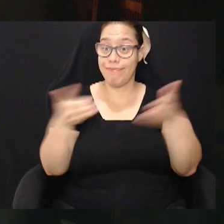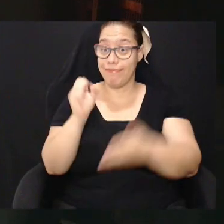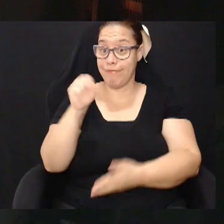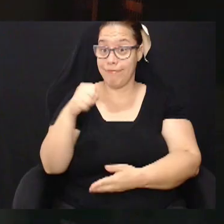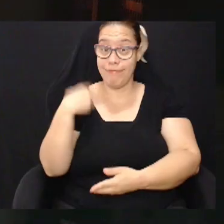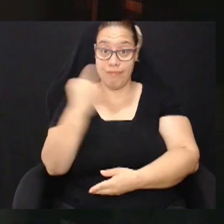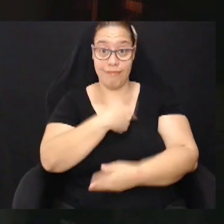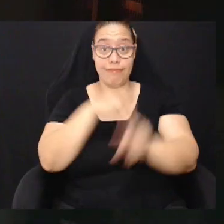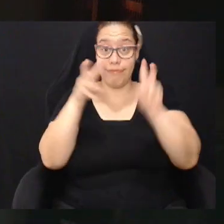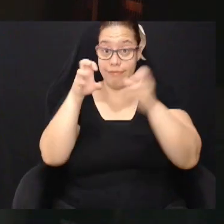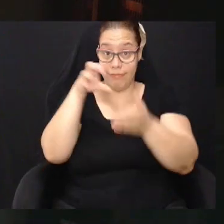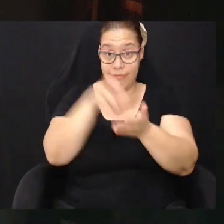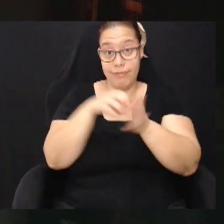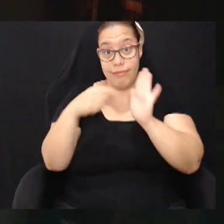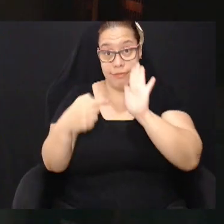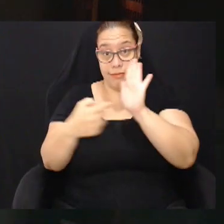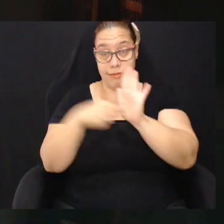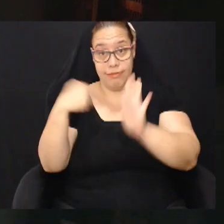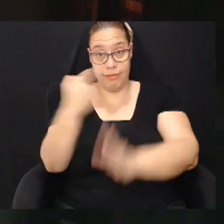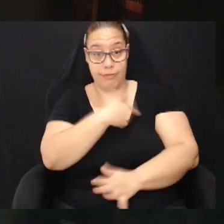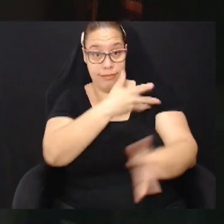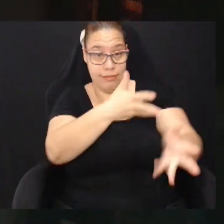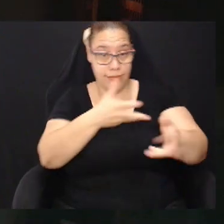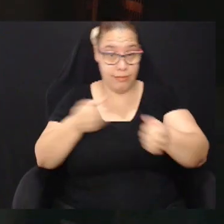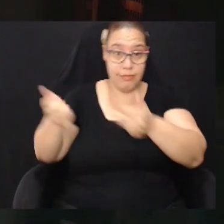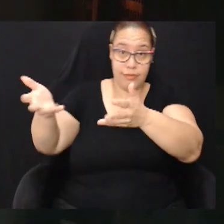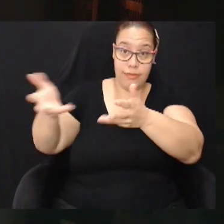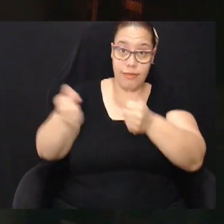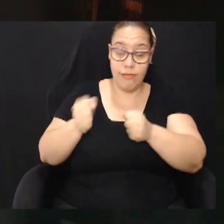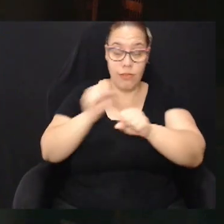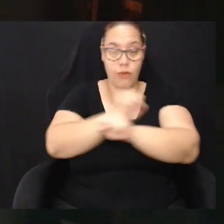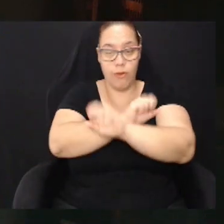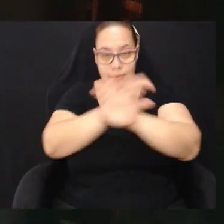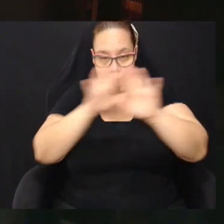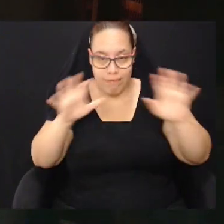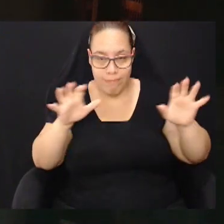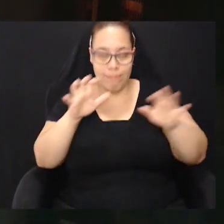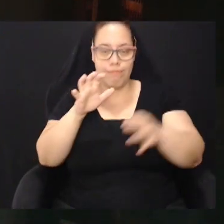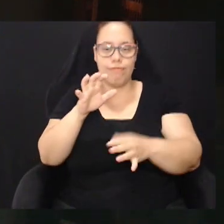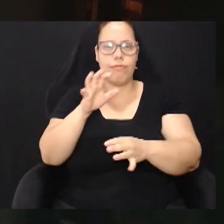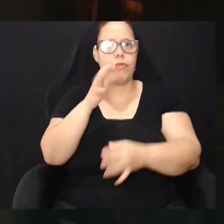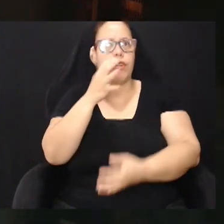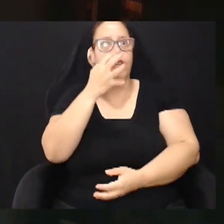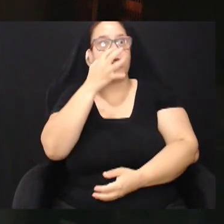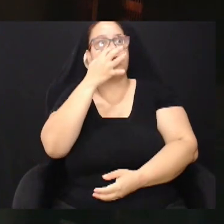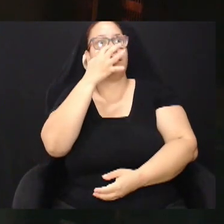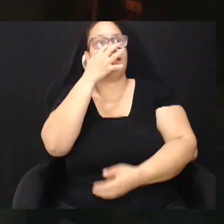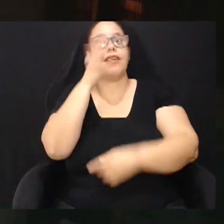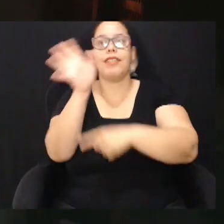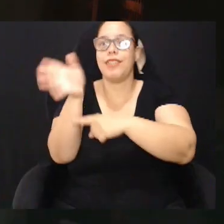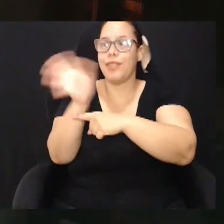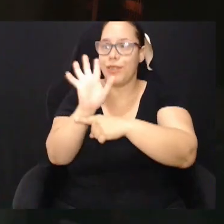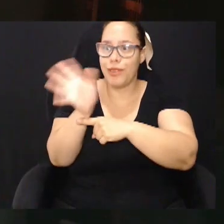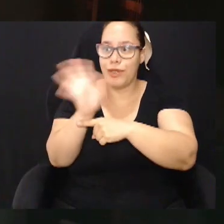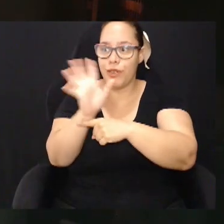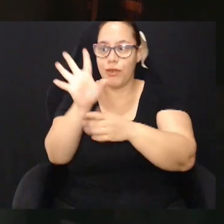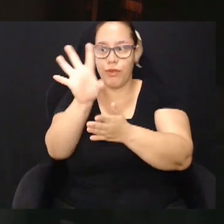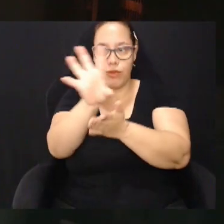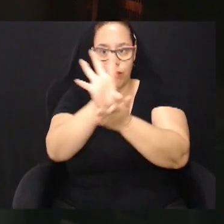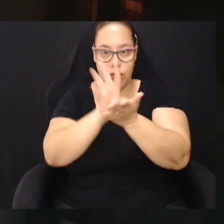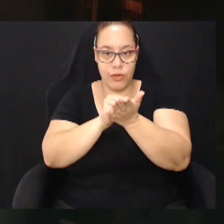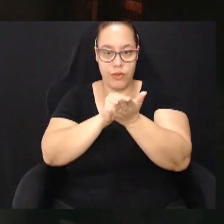central, a apresentação das nossas convidadas. E é claro, é muito fascinante como o cinema funciona como espelho da nossa